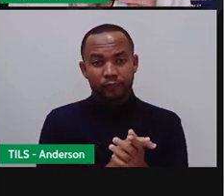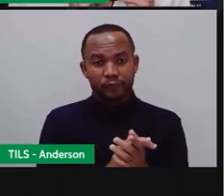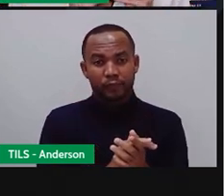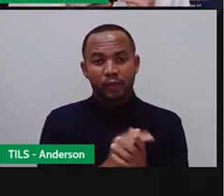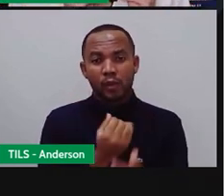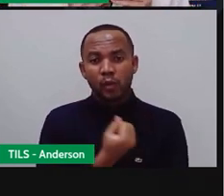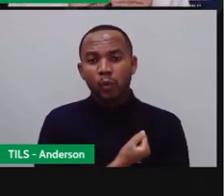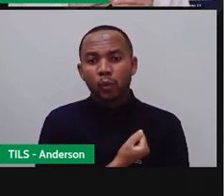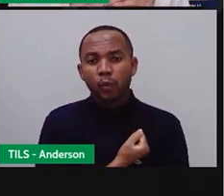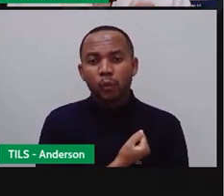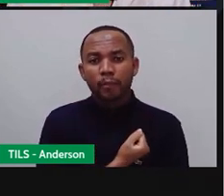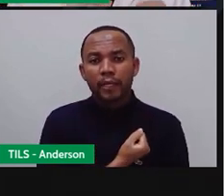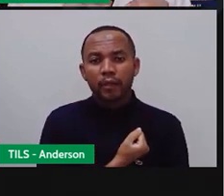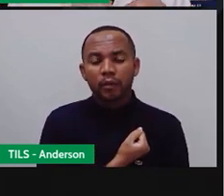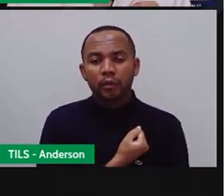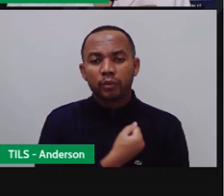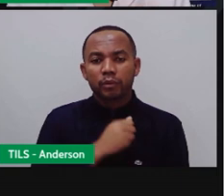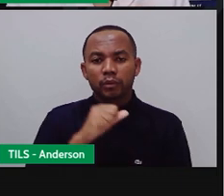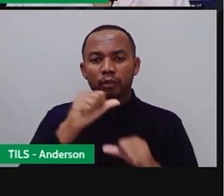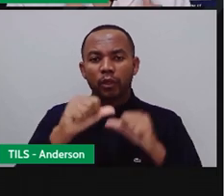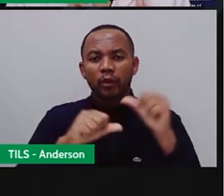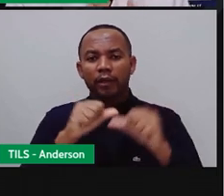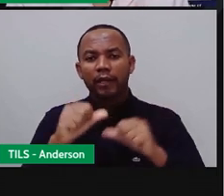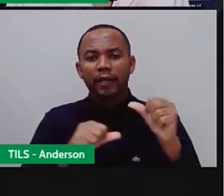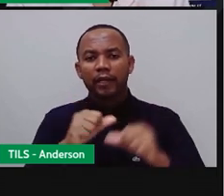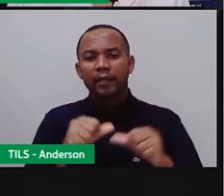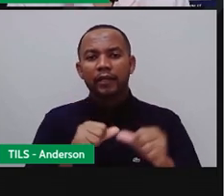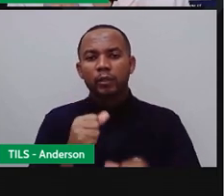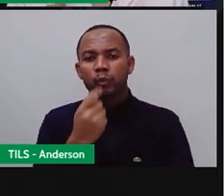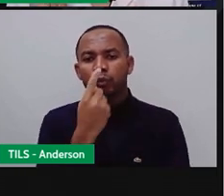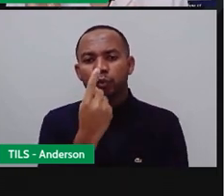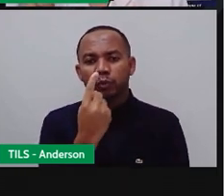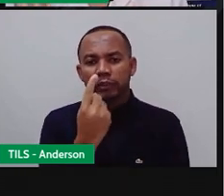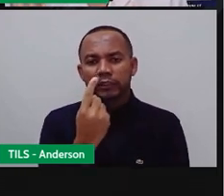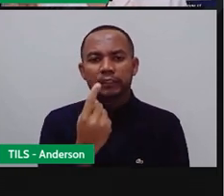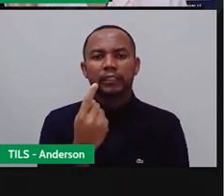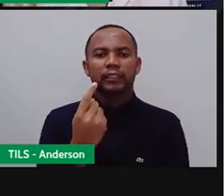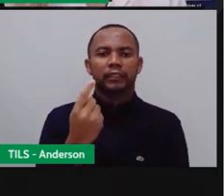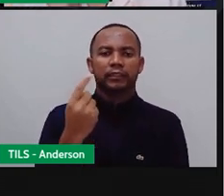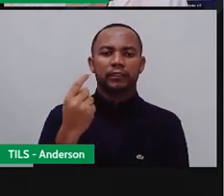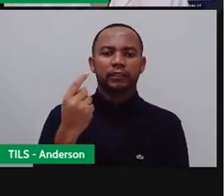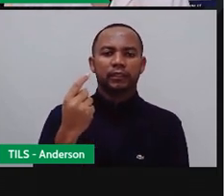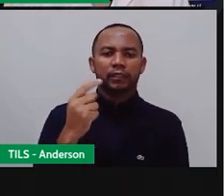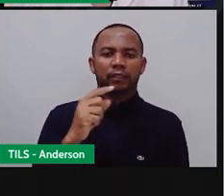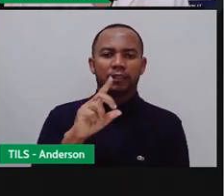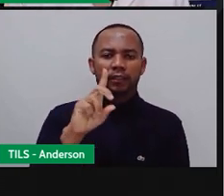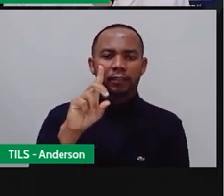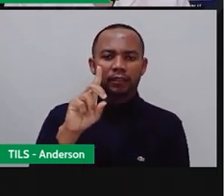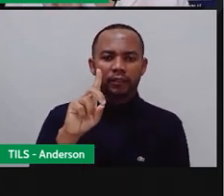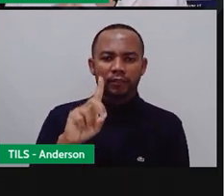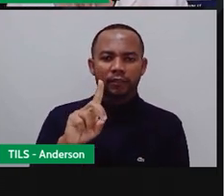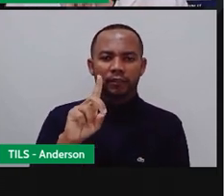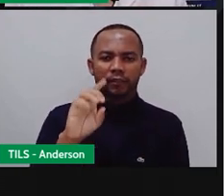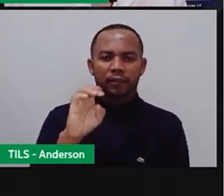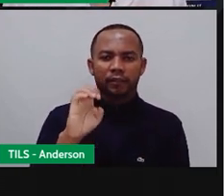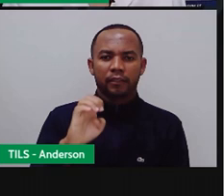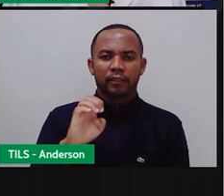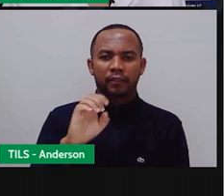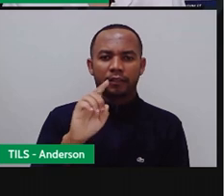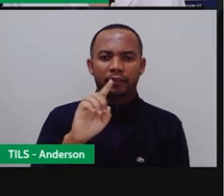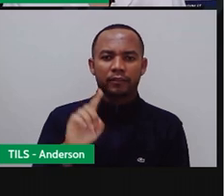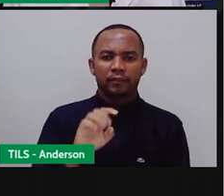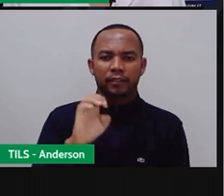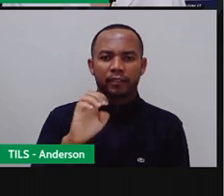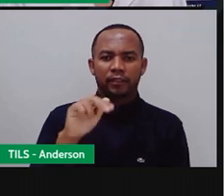números em unidades dezena centena e unidade de milhar vão